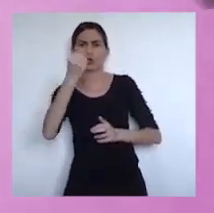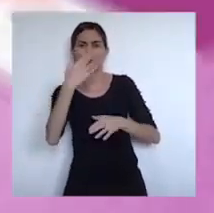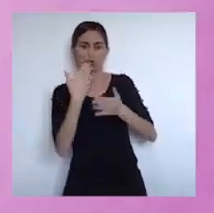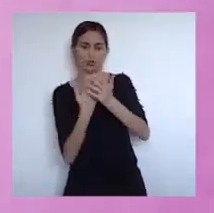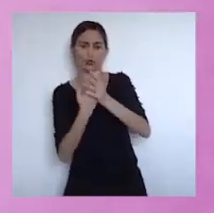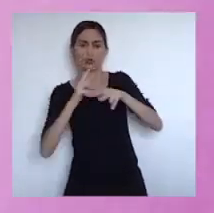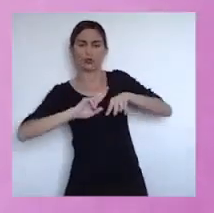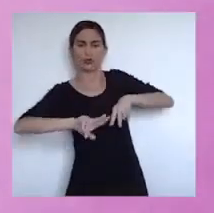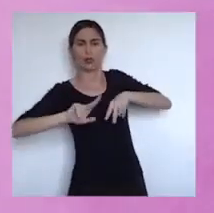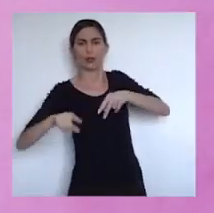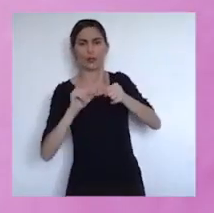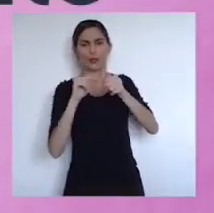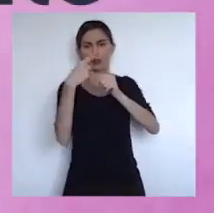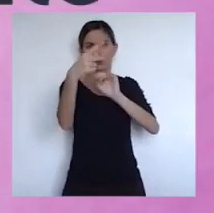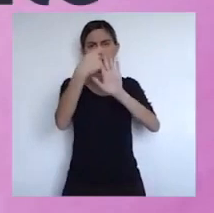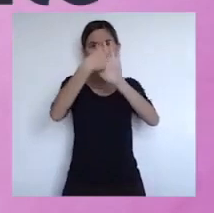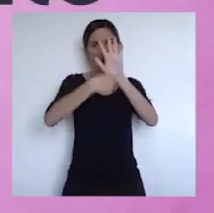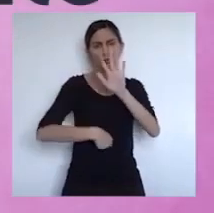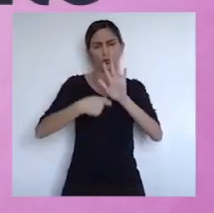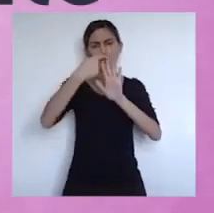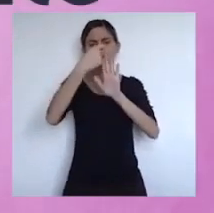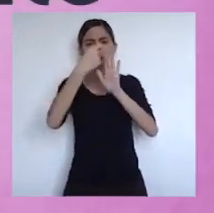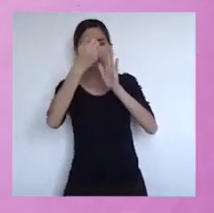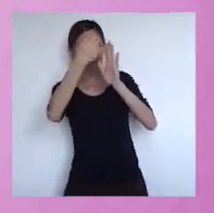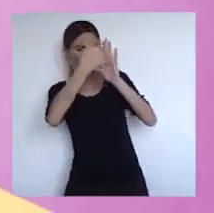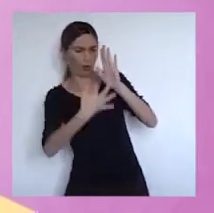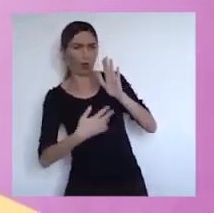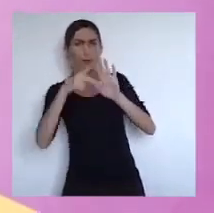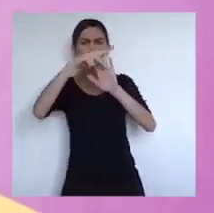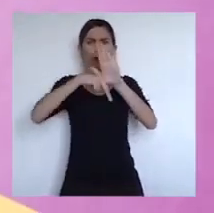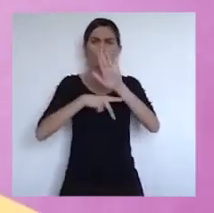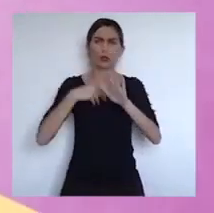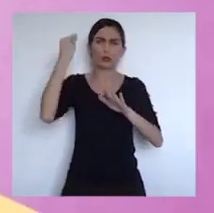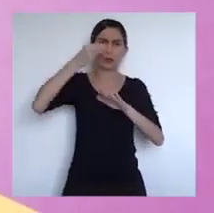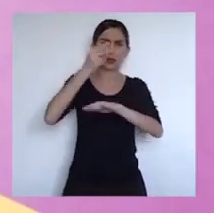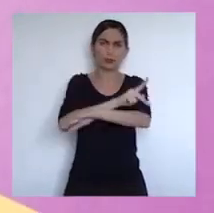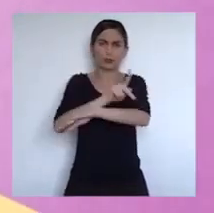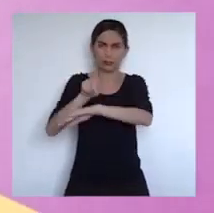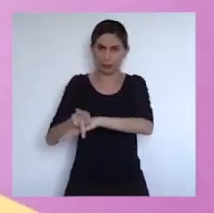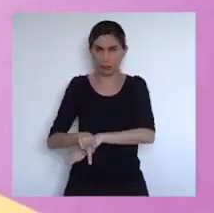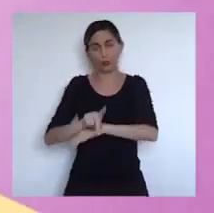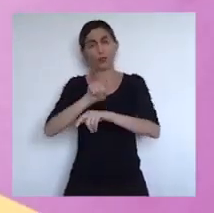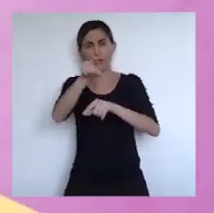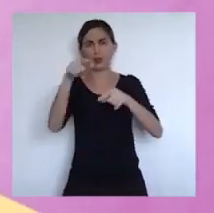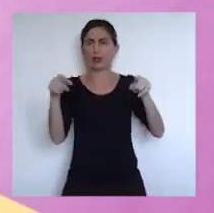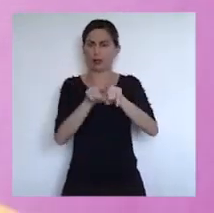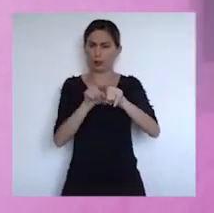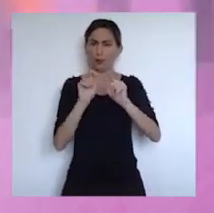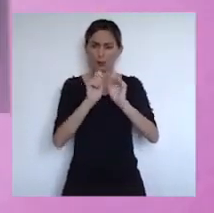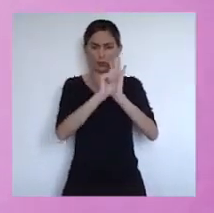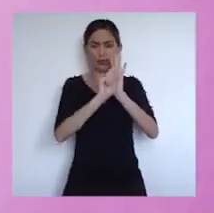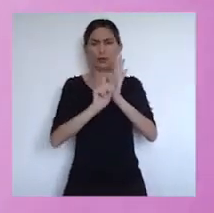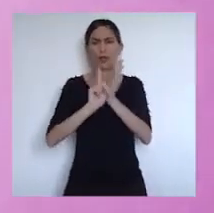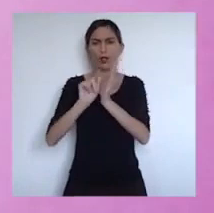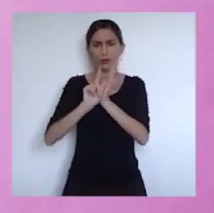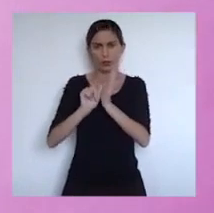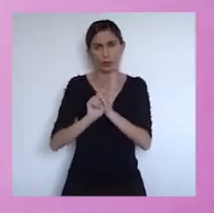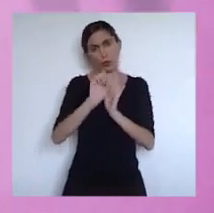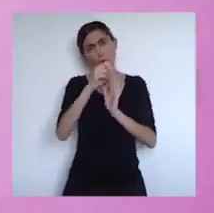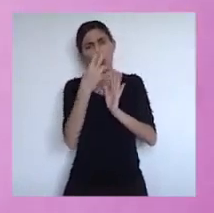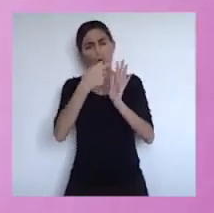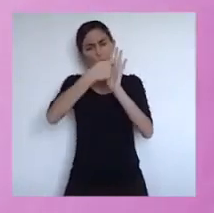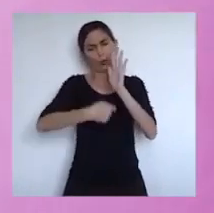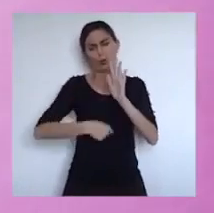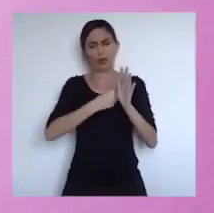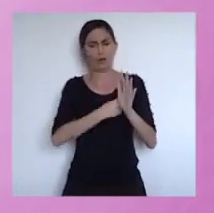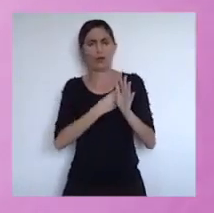Gênero. Faça sua redação, seu relato ou projeto de experiência pedagógica. Você também pode escrever um artigo ou um roteiro